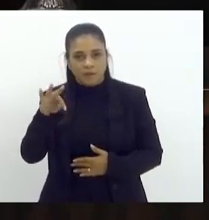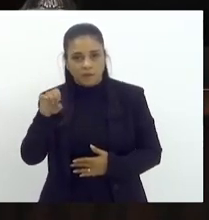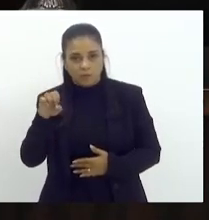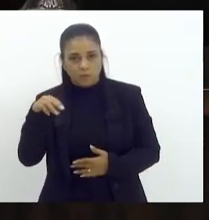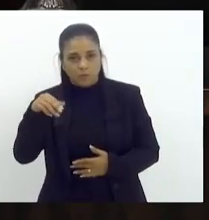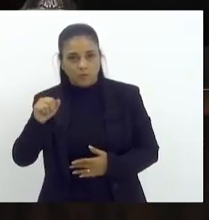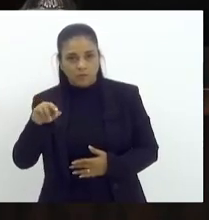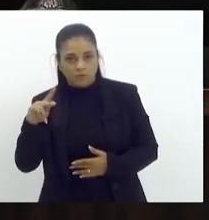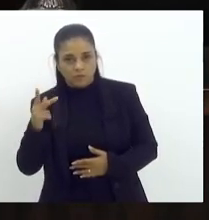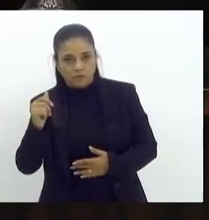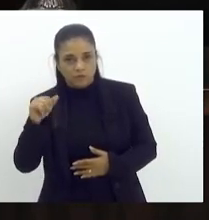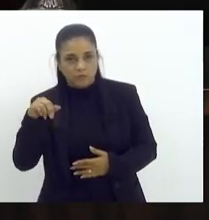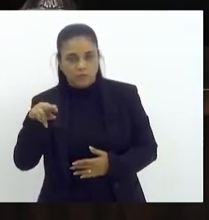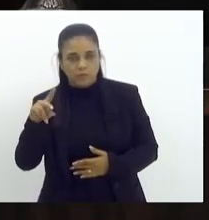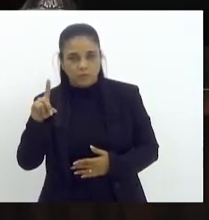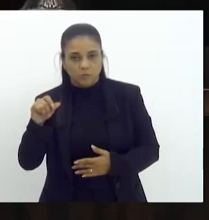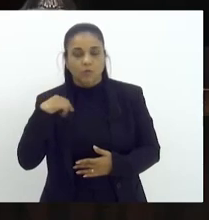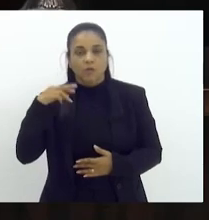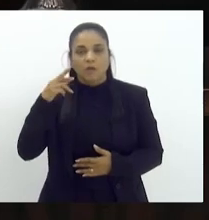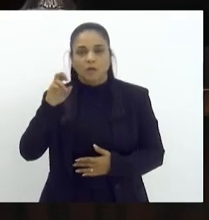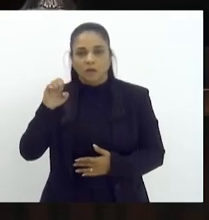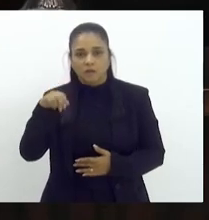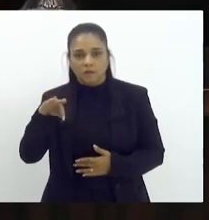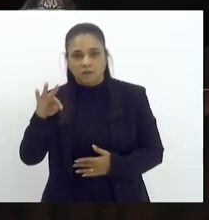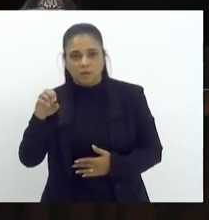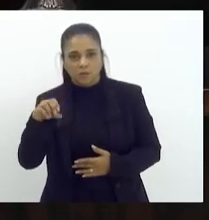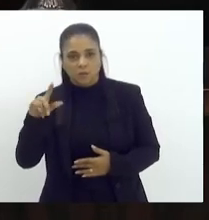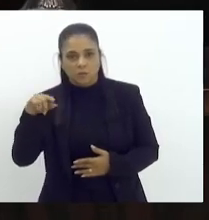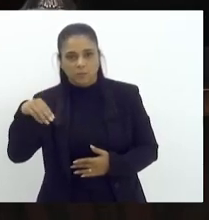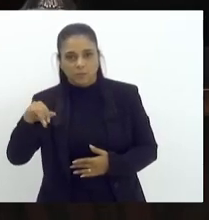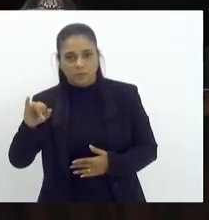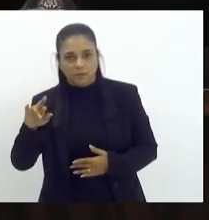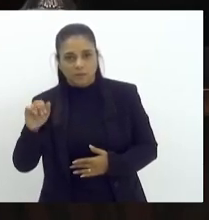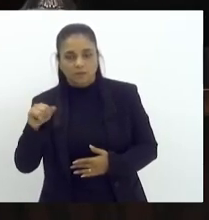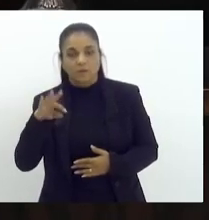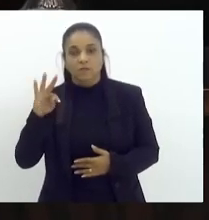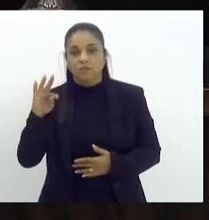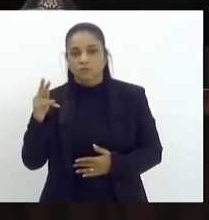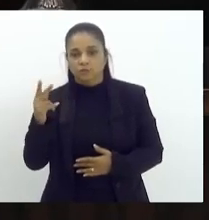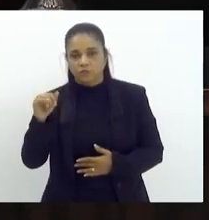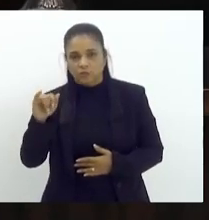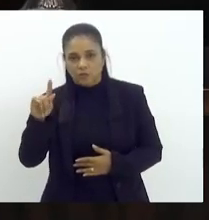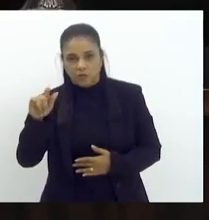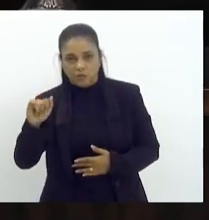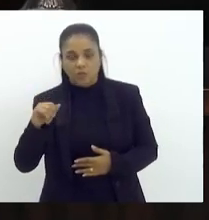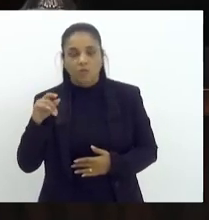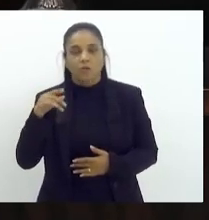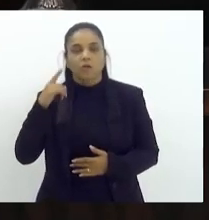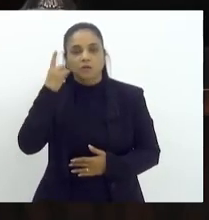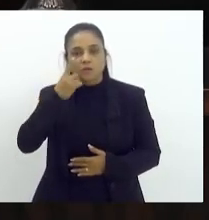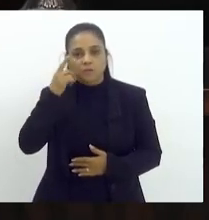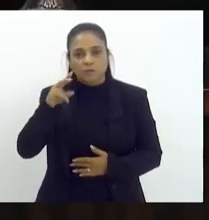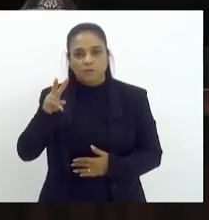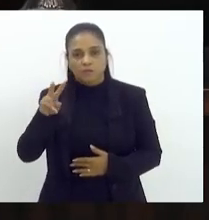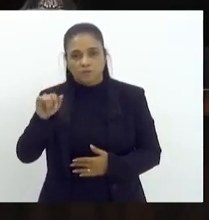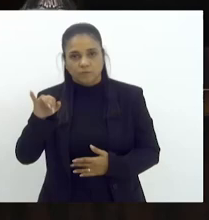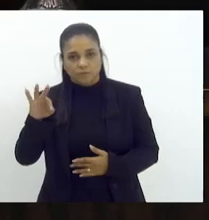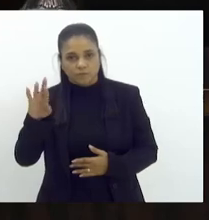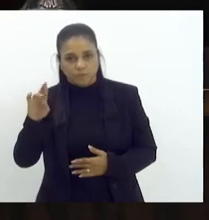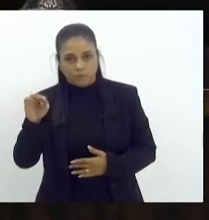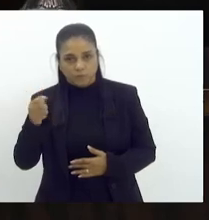Deputado Renato Miranda Deputado Thiago Rangel e deputado Vitor Júnior